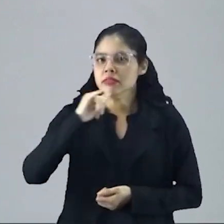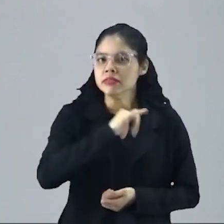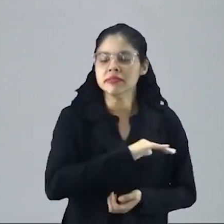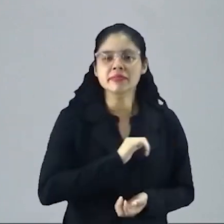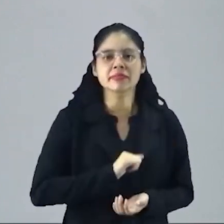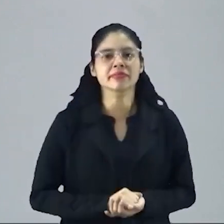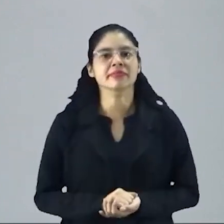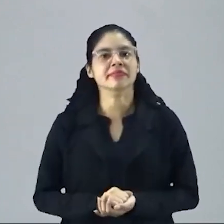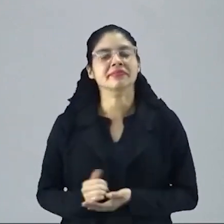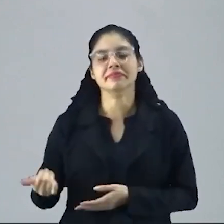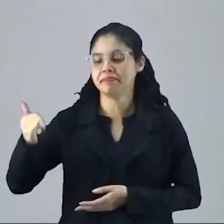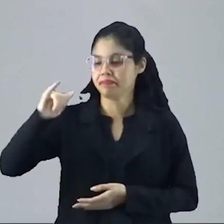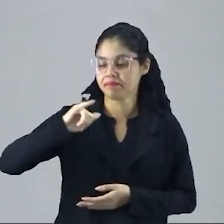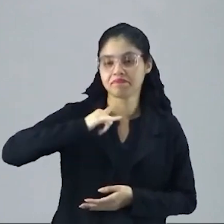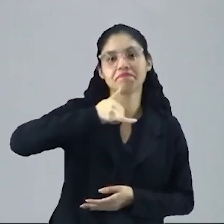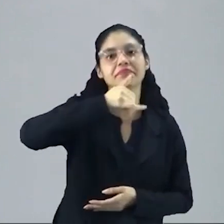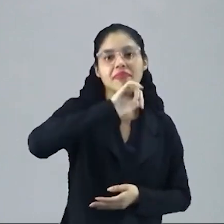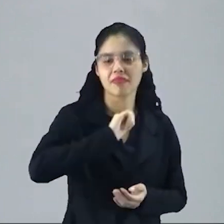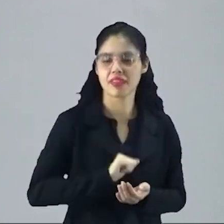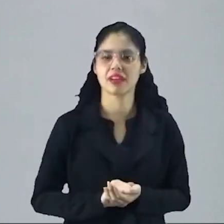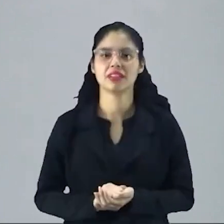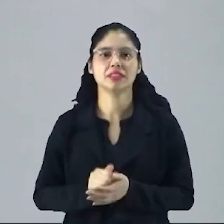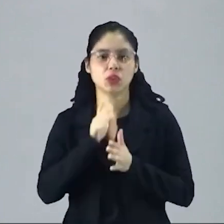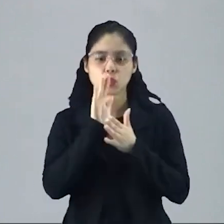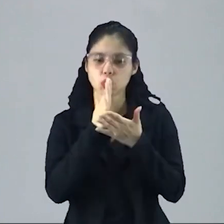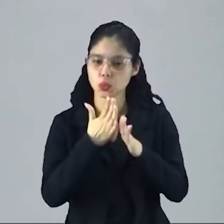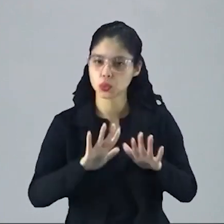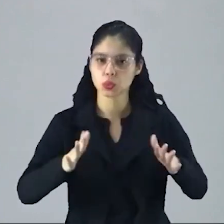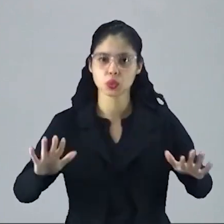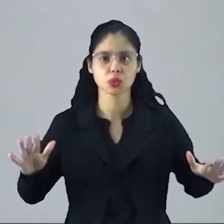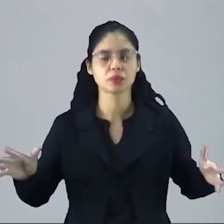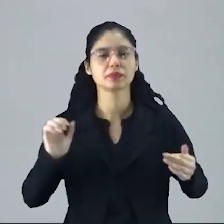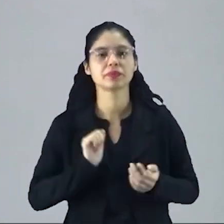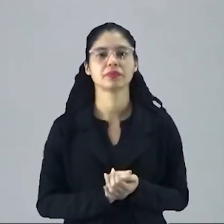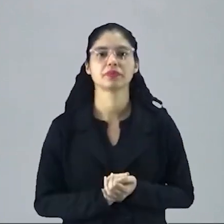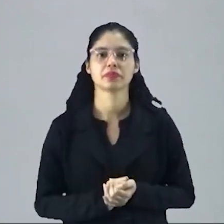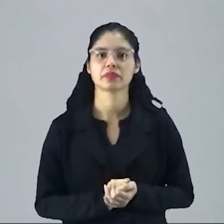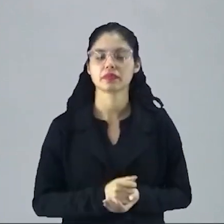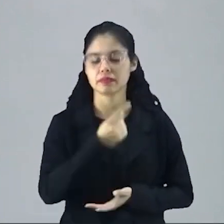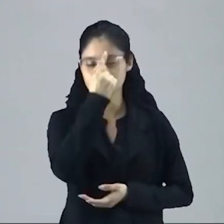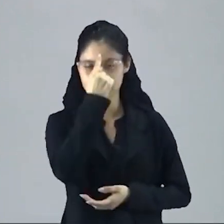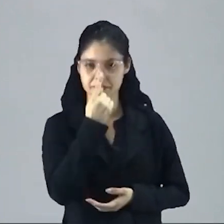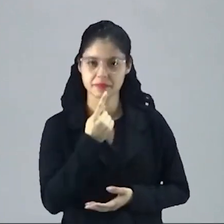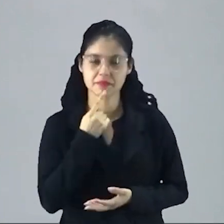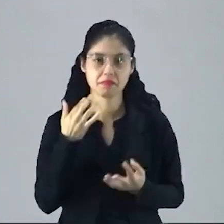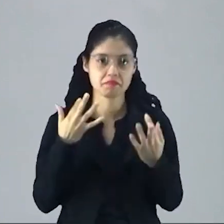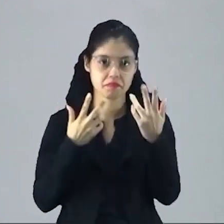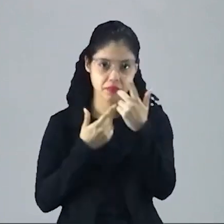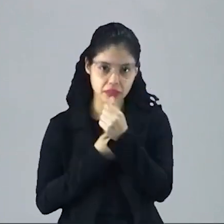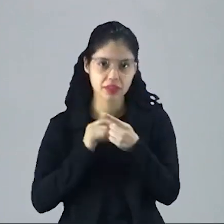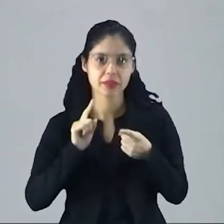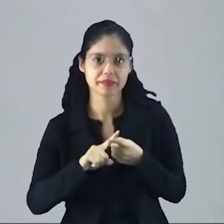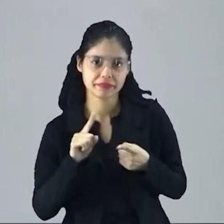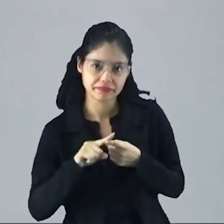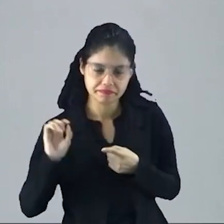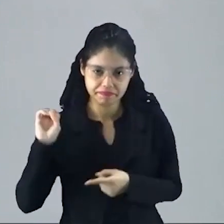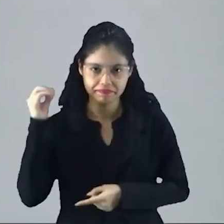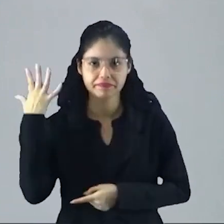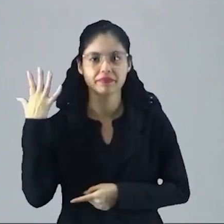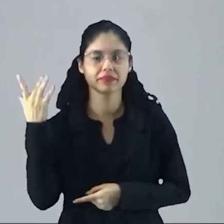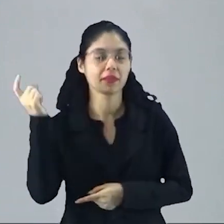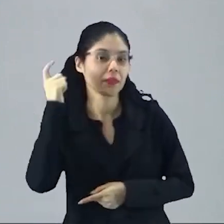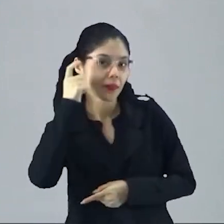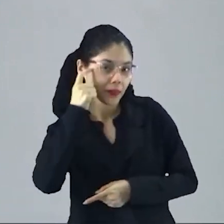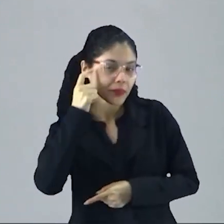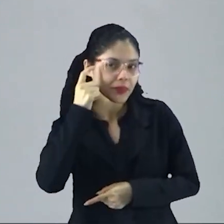ou o avião andando sobre o mar, enfim, são cenas que são belíssimas porque elas acontecem no